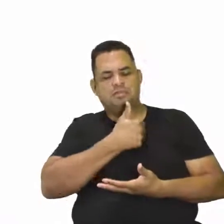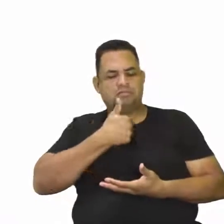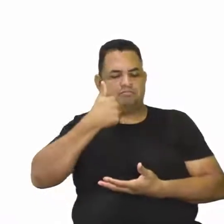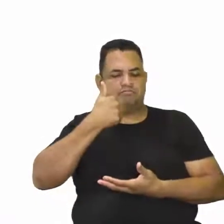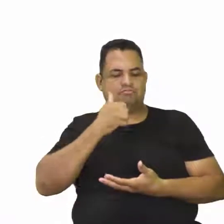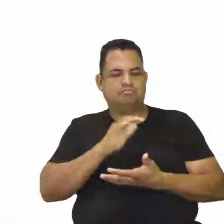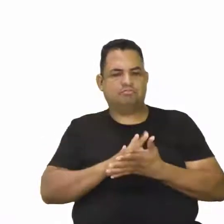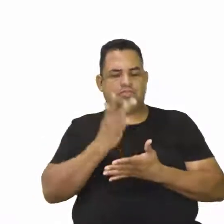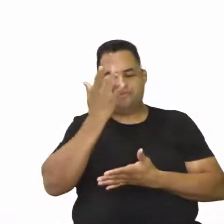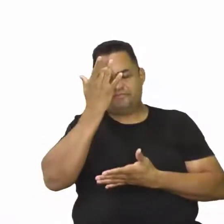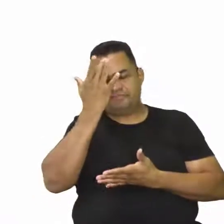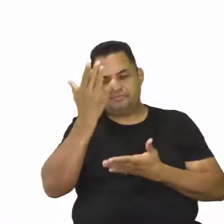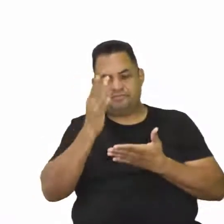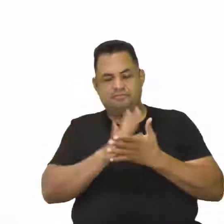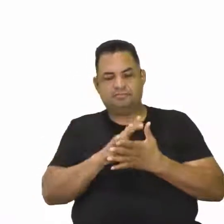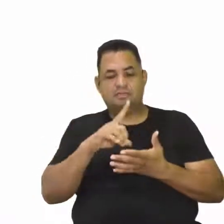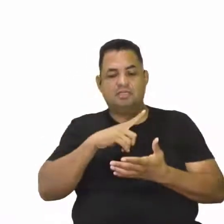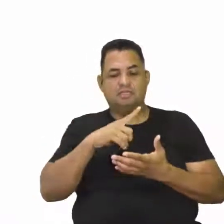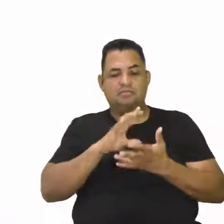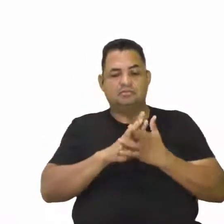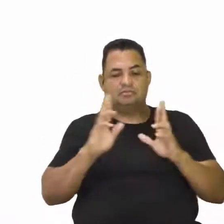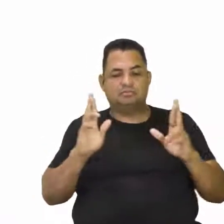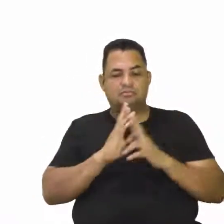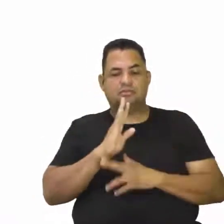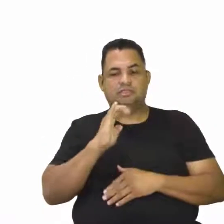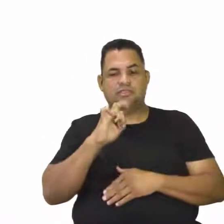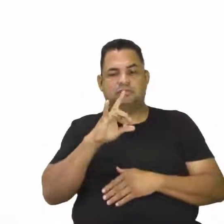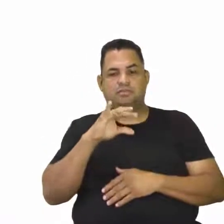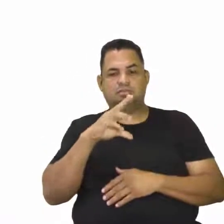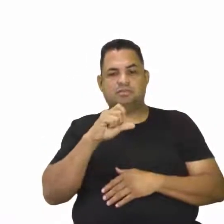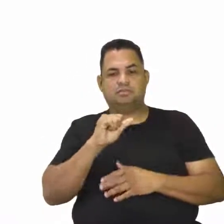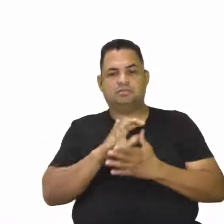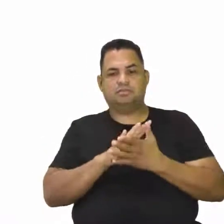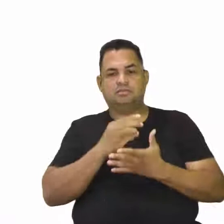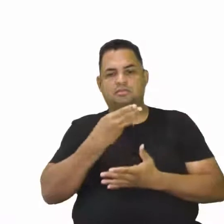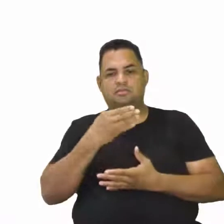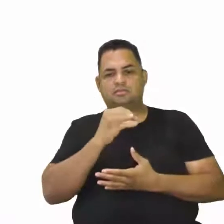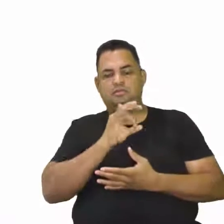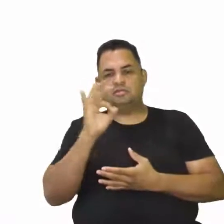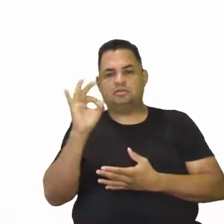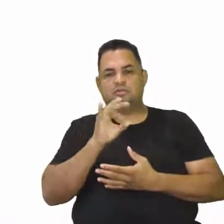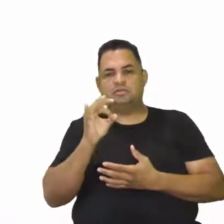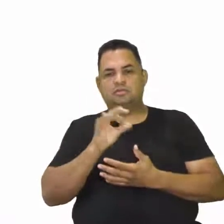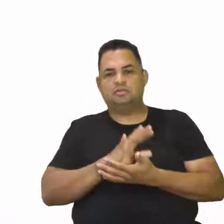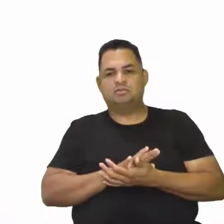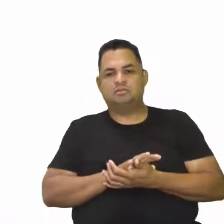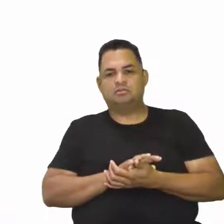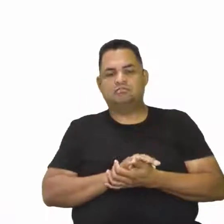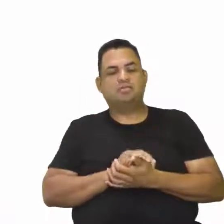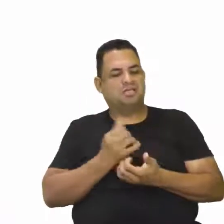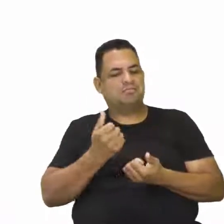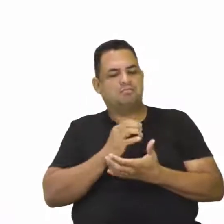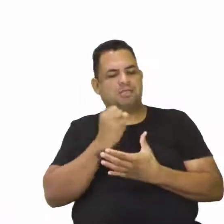é mais cômodo você ter relações interpessoais. 30% das pessoas disseram que é mais seguro